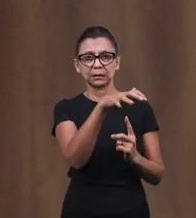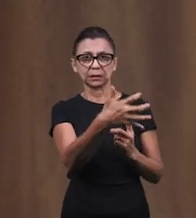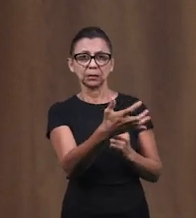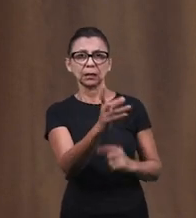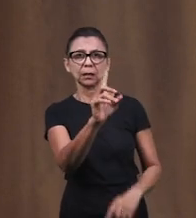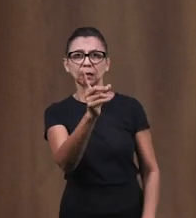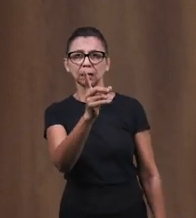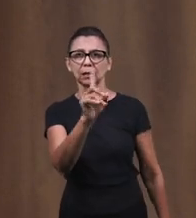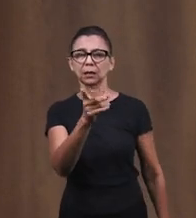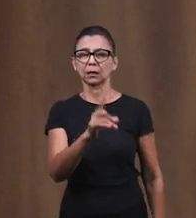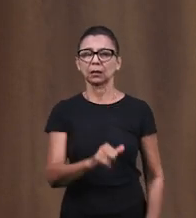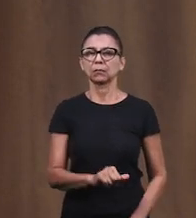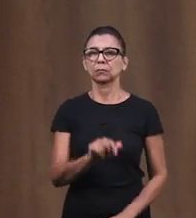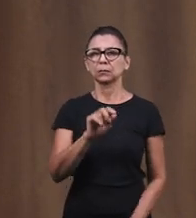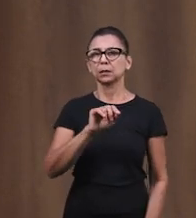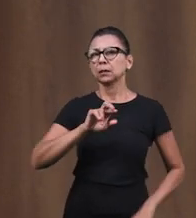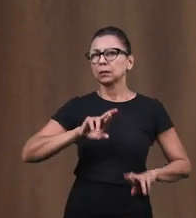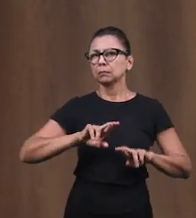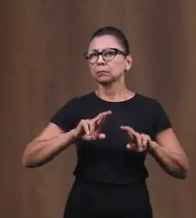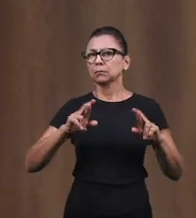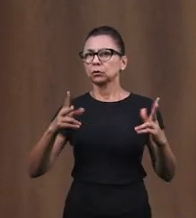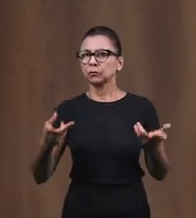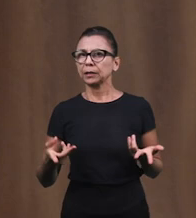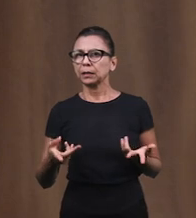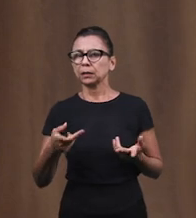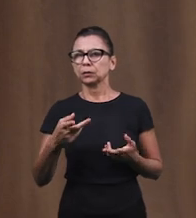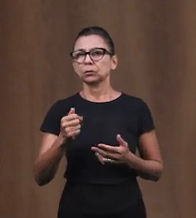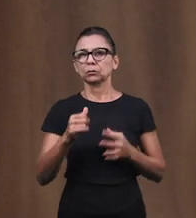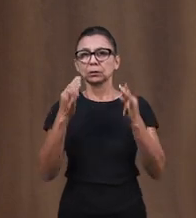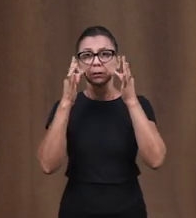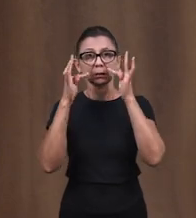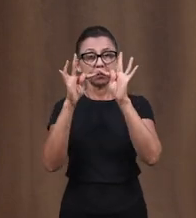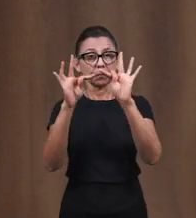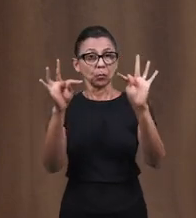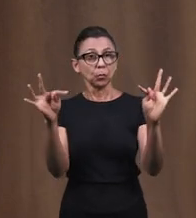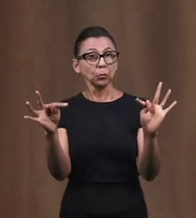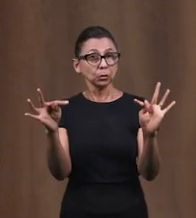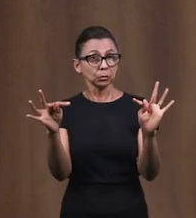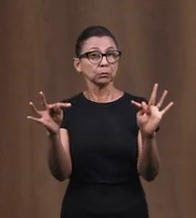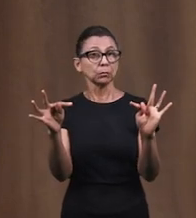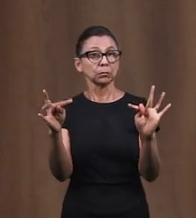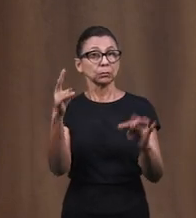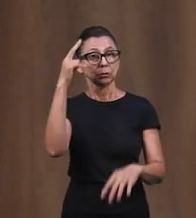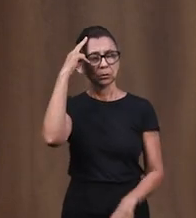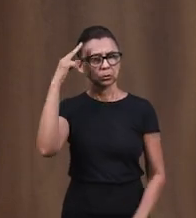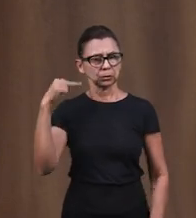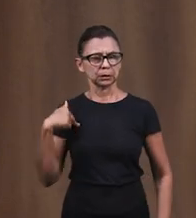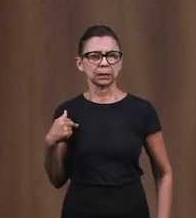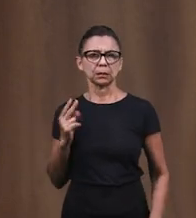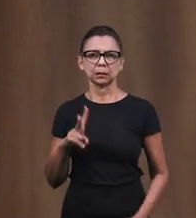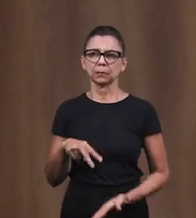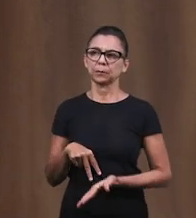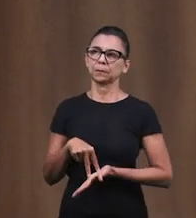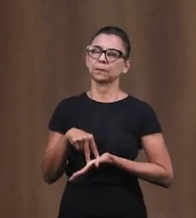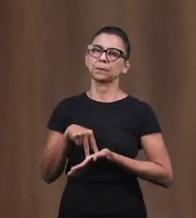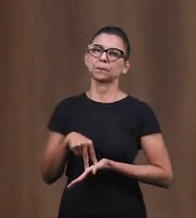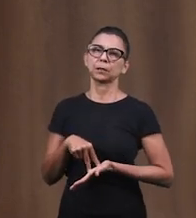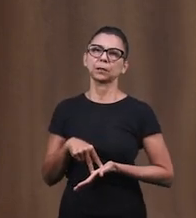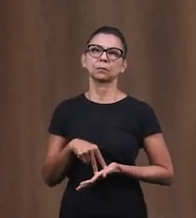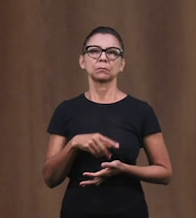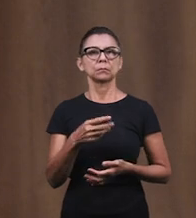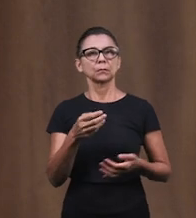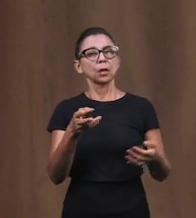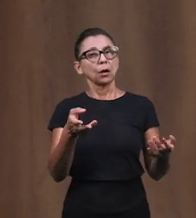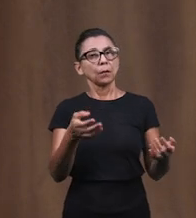contrário, o testemunho dele falava mais alto. Mesmo criticado, injustiçado,